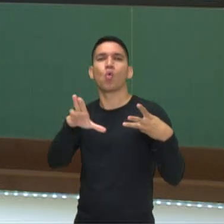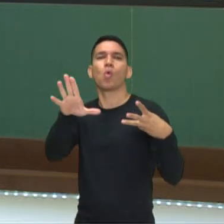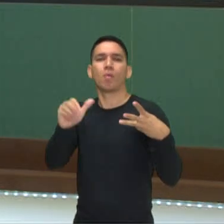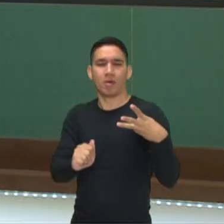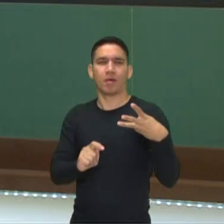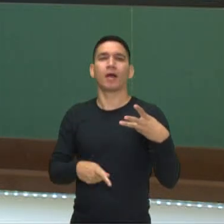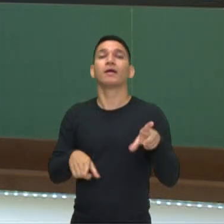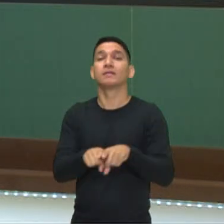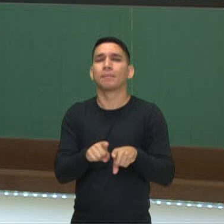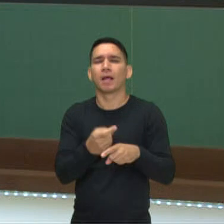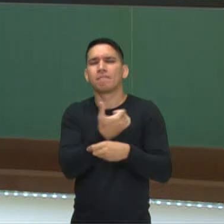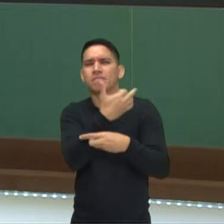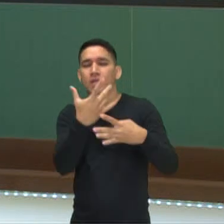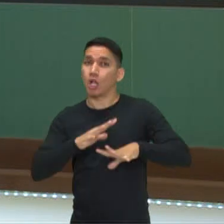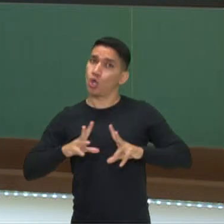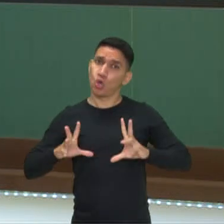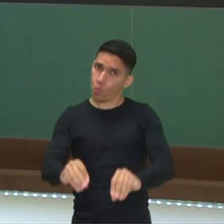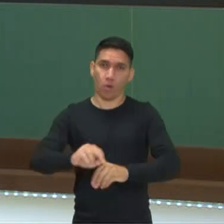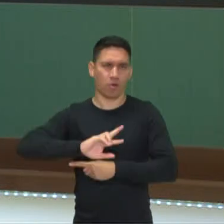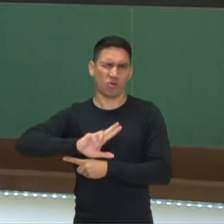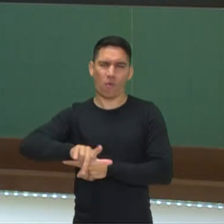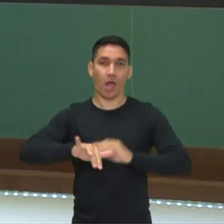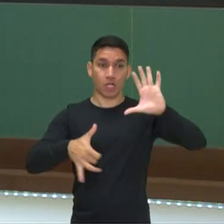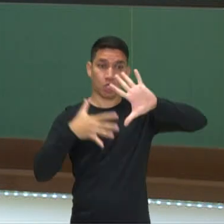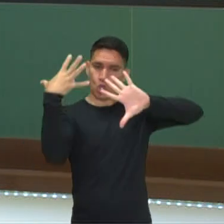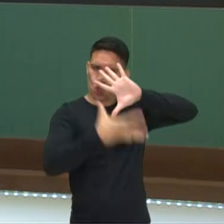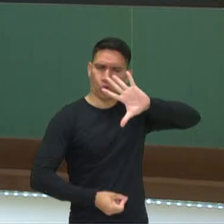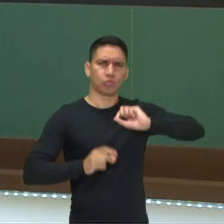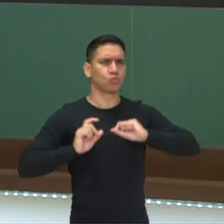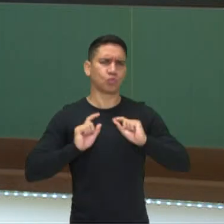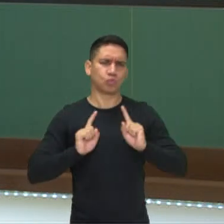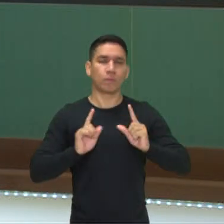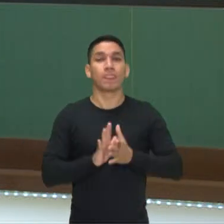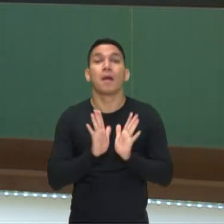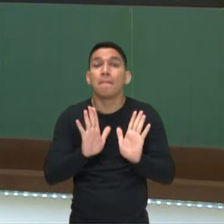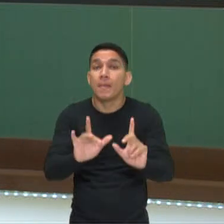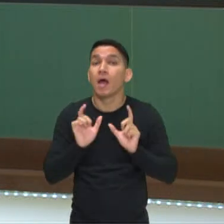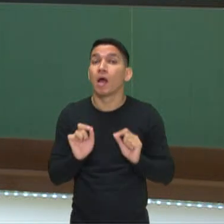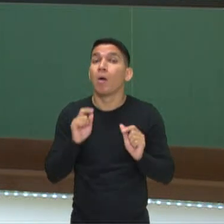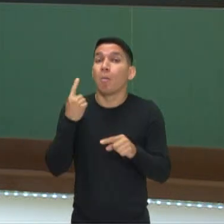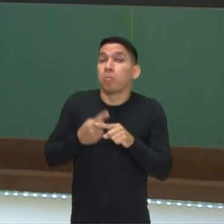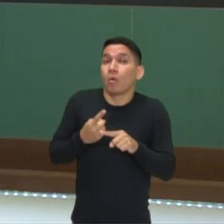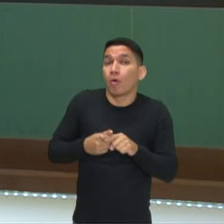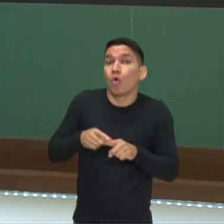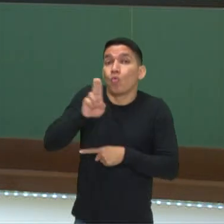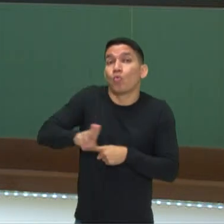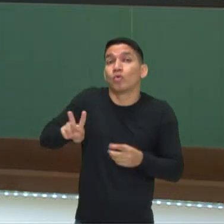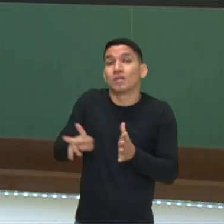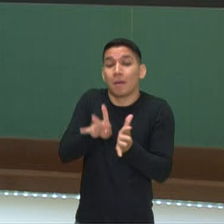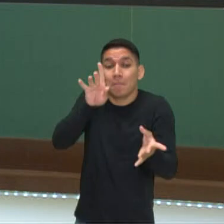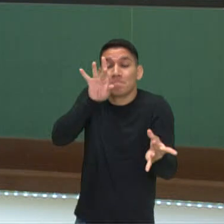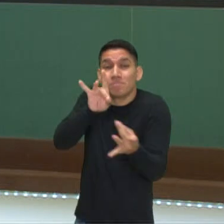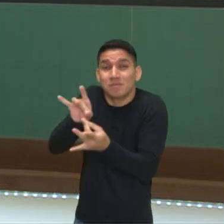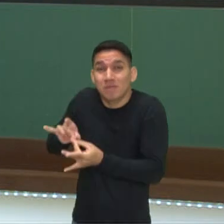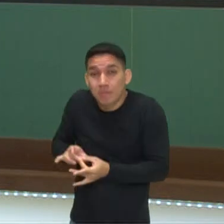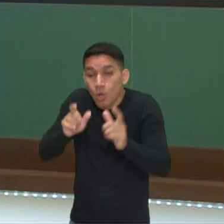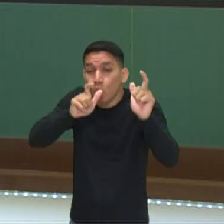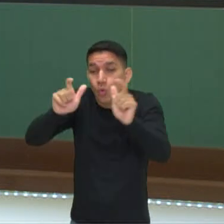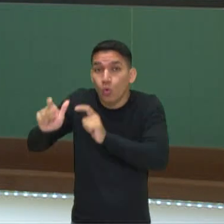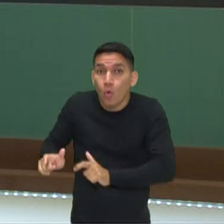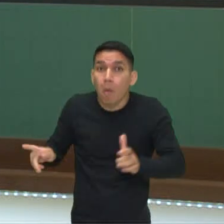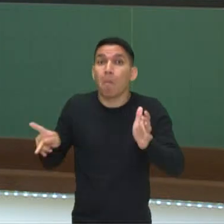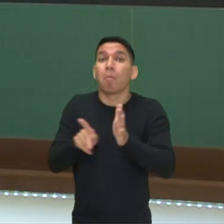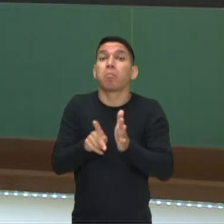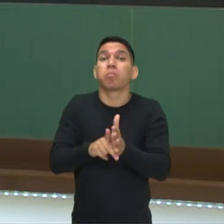da América espanhola como um todo, porque eles vão ser utilizados nos locais nos quais os